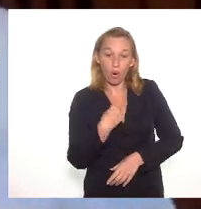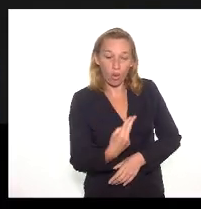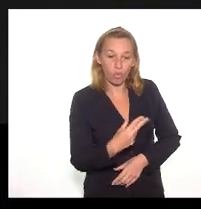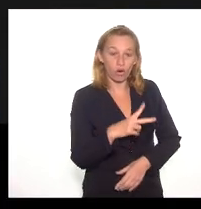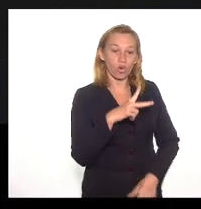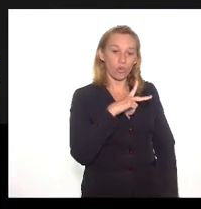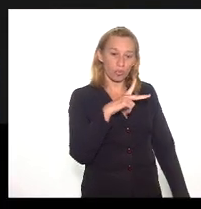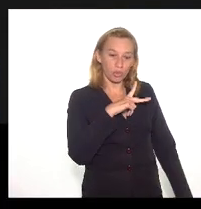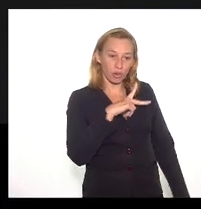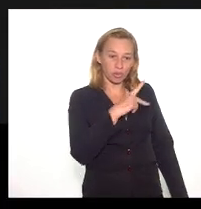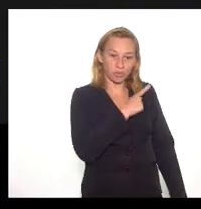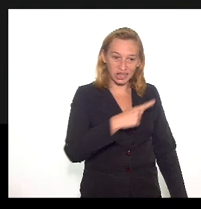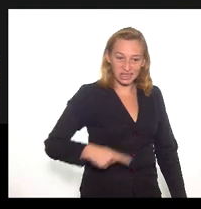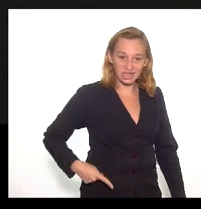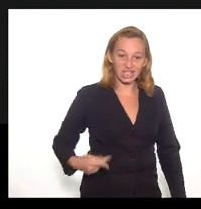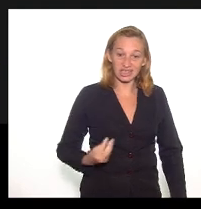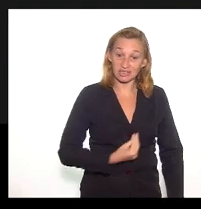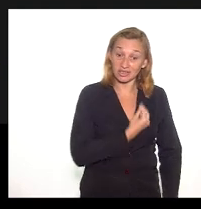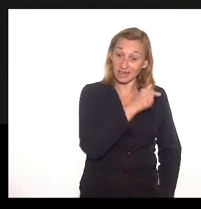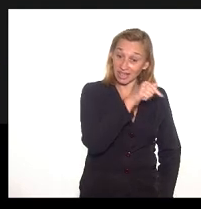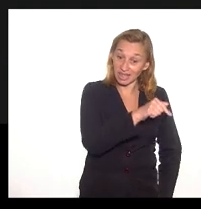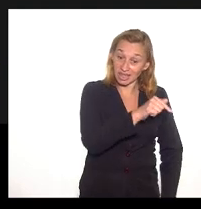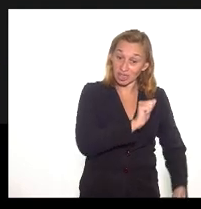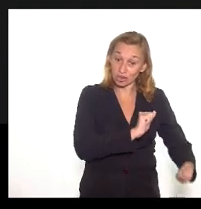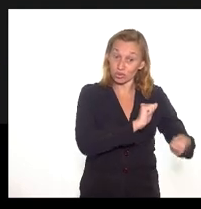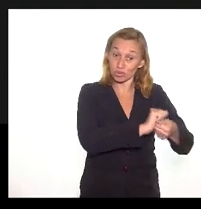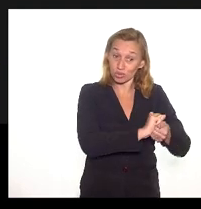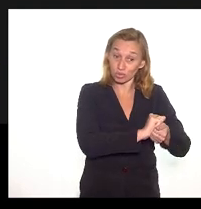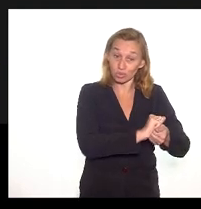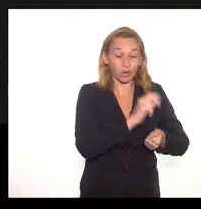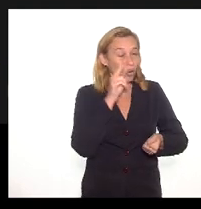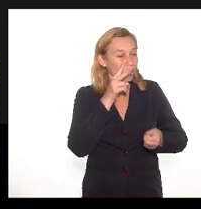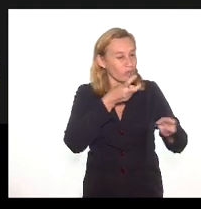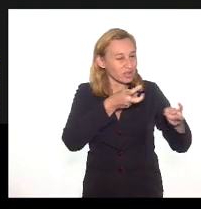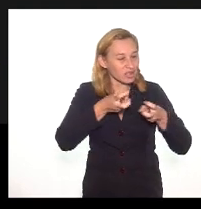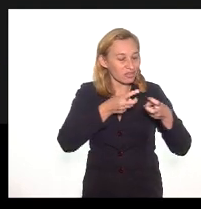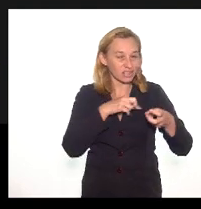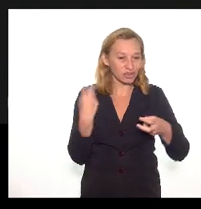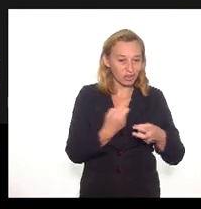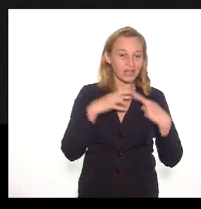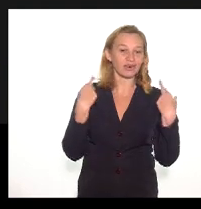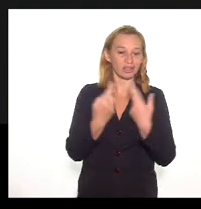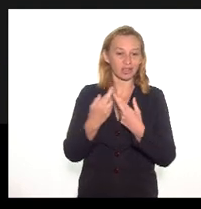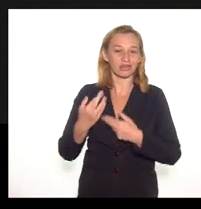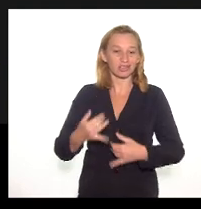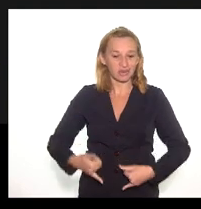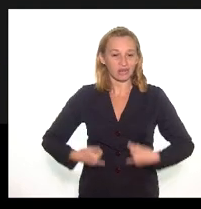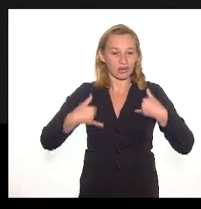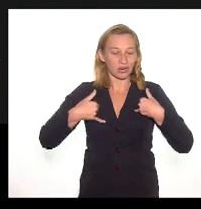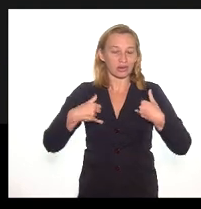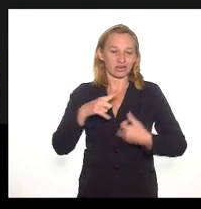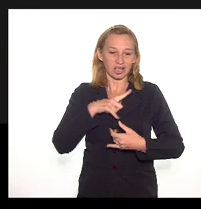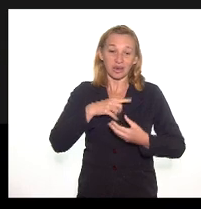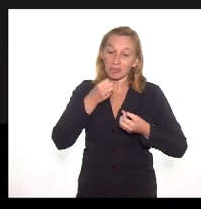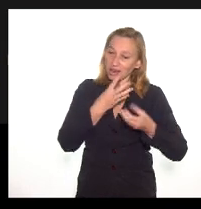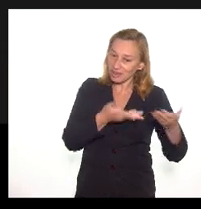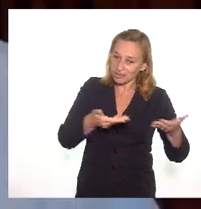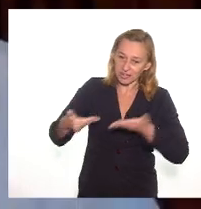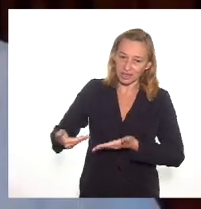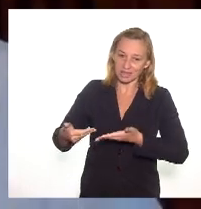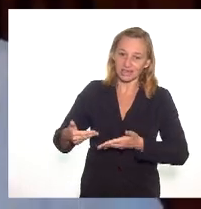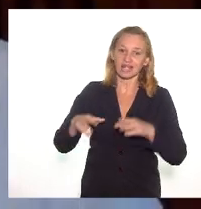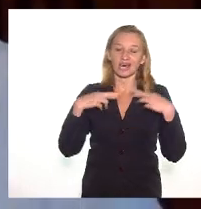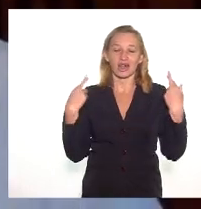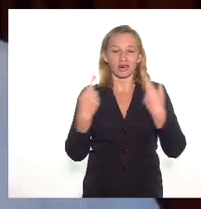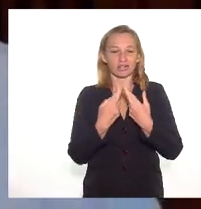É ele mesmo, presidente. Que nos honra muito a presença do nosso presidente e nosso líder, André Siliano. Bem-vindo à